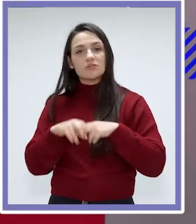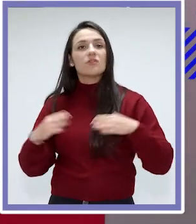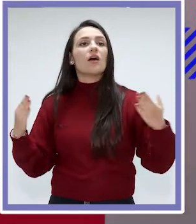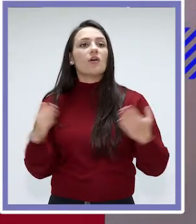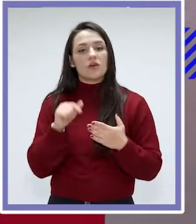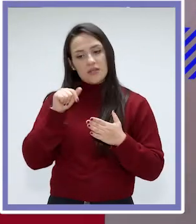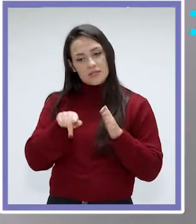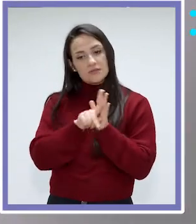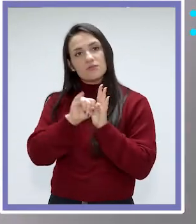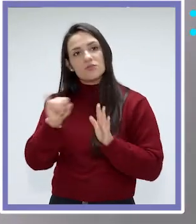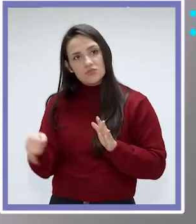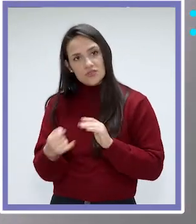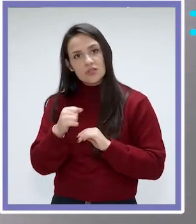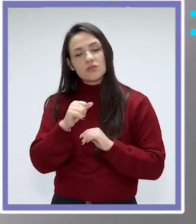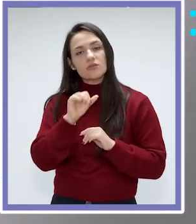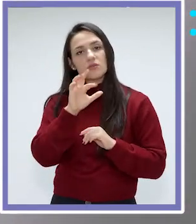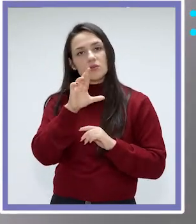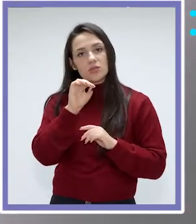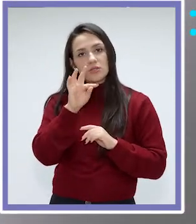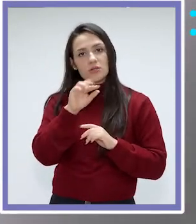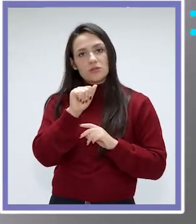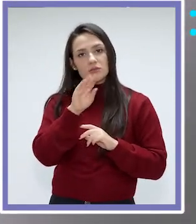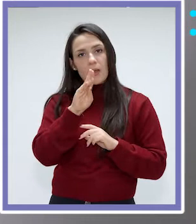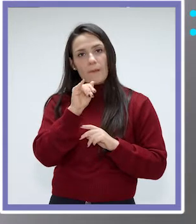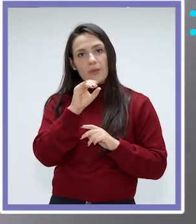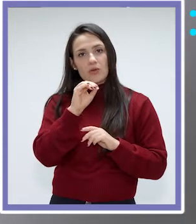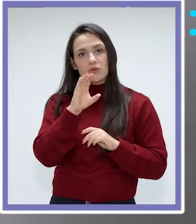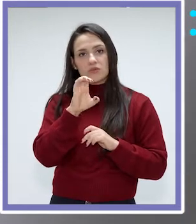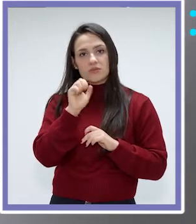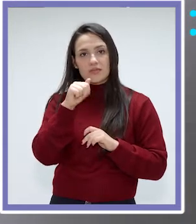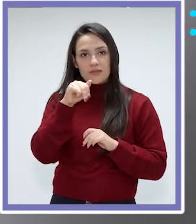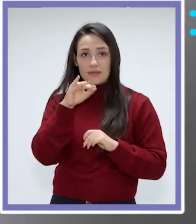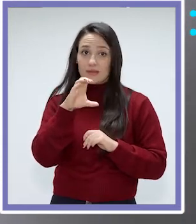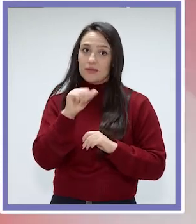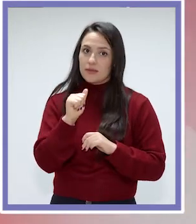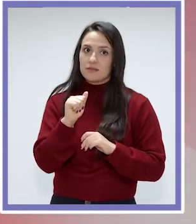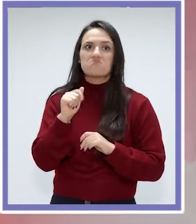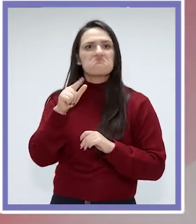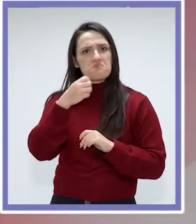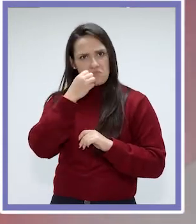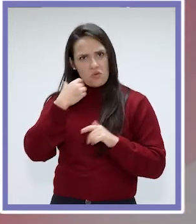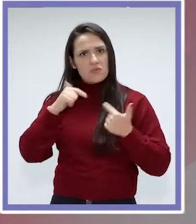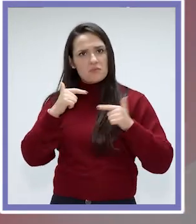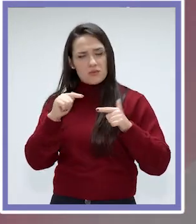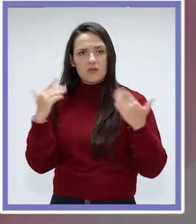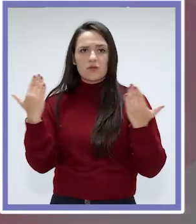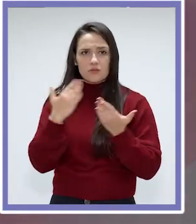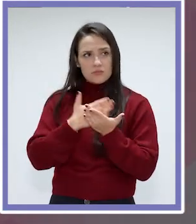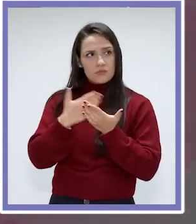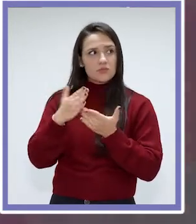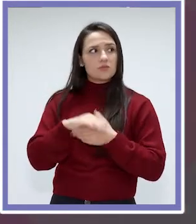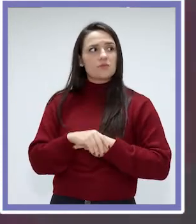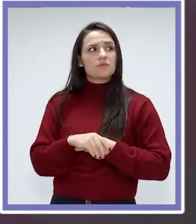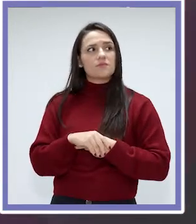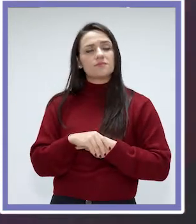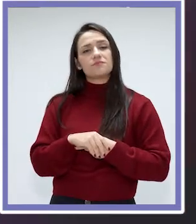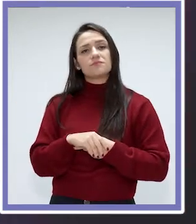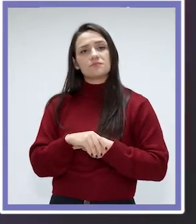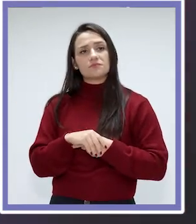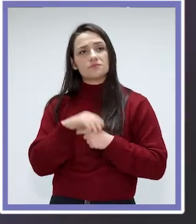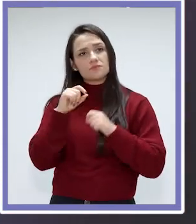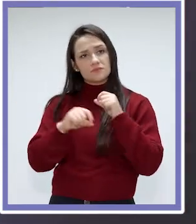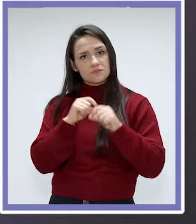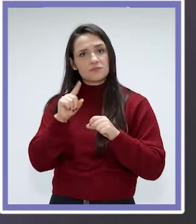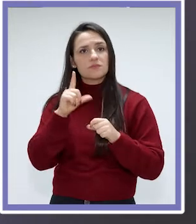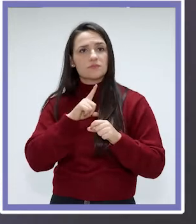Rota Bioceânica, assim, bastante ativo desde que começou esse projeto. A gente tem acompanhado, eu acompanhei desde o início, quando teve a